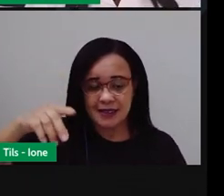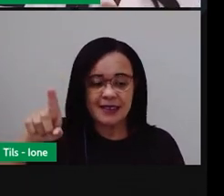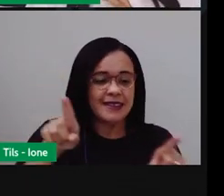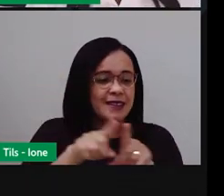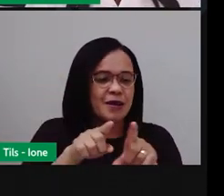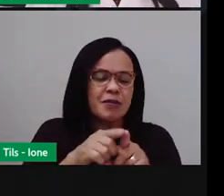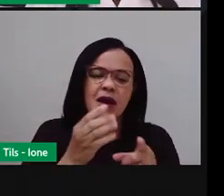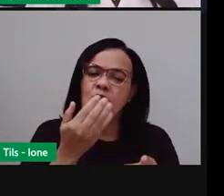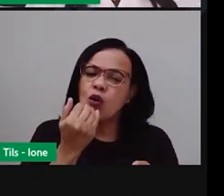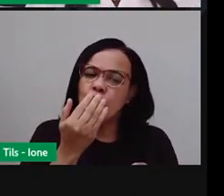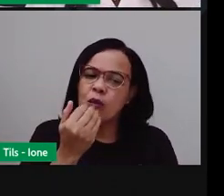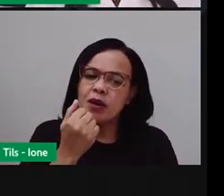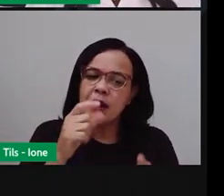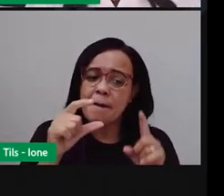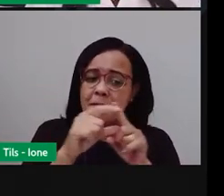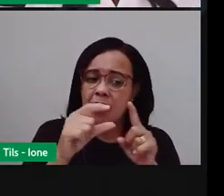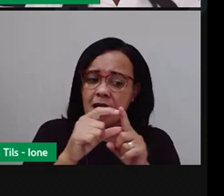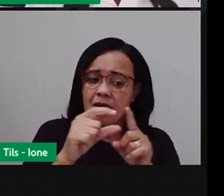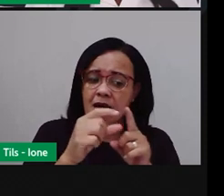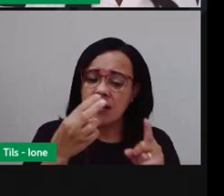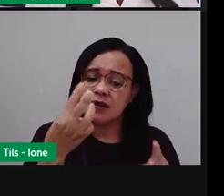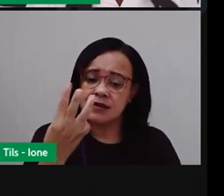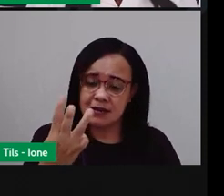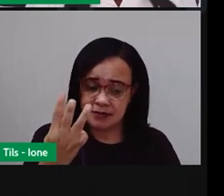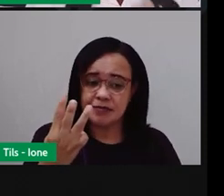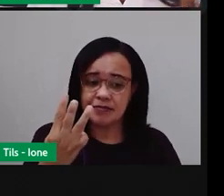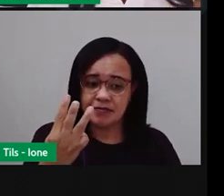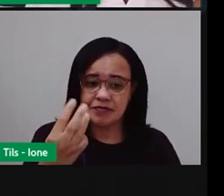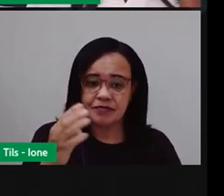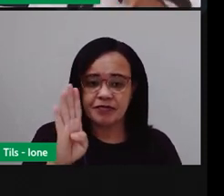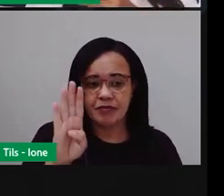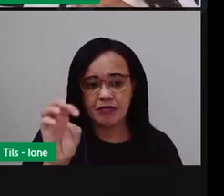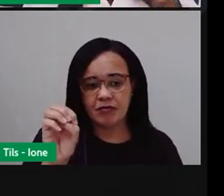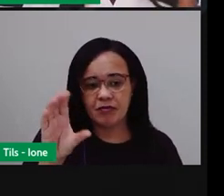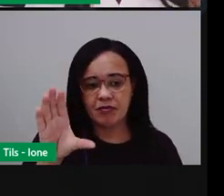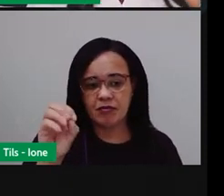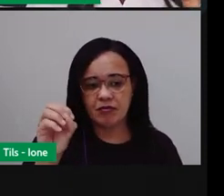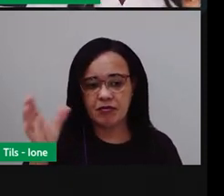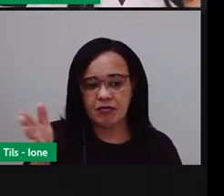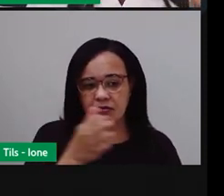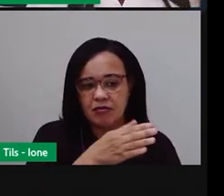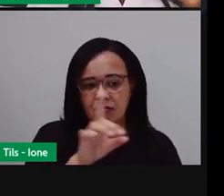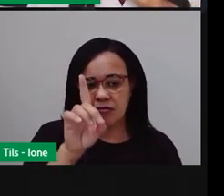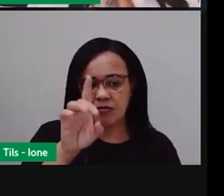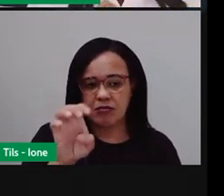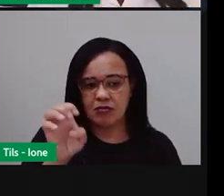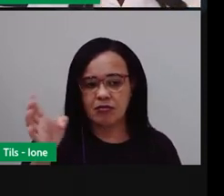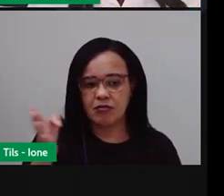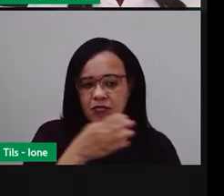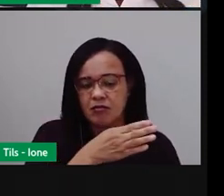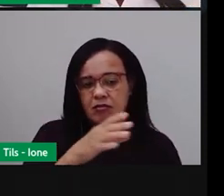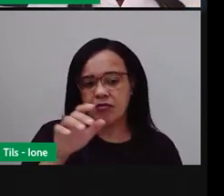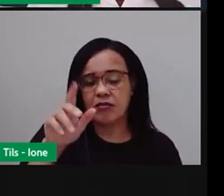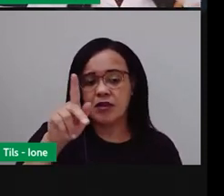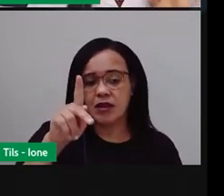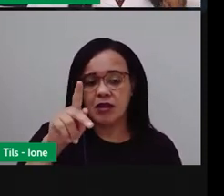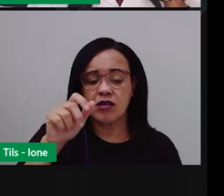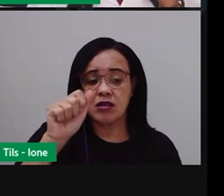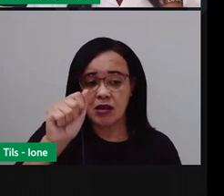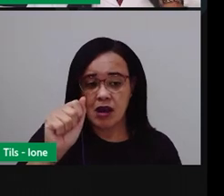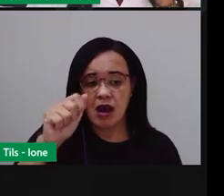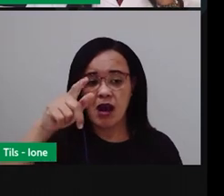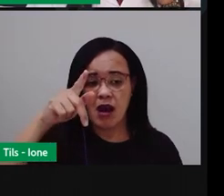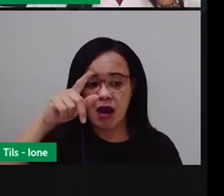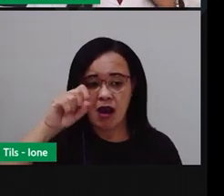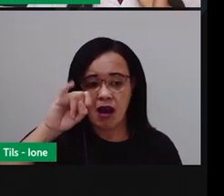que vai ter três palavras. Bolo de aipim. São três palavras e a gente vai